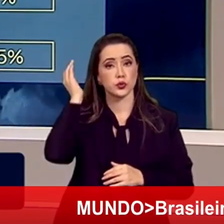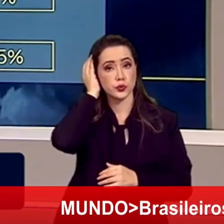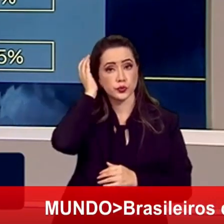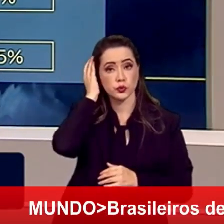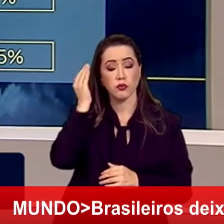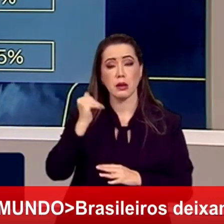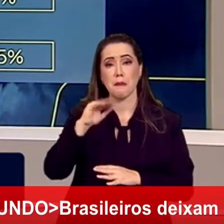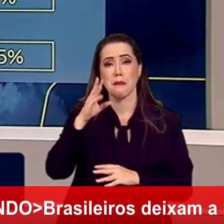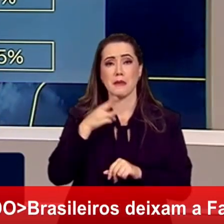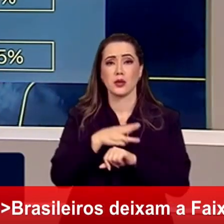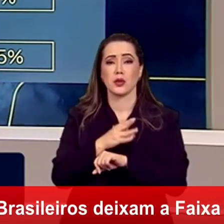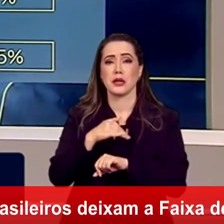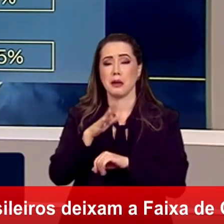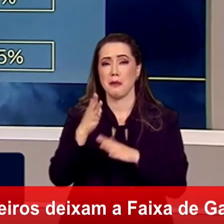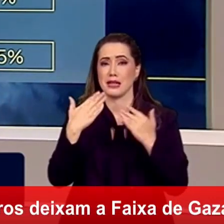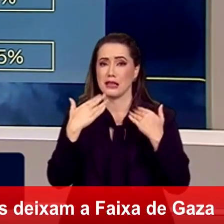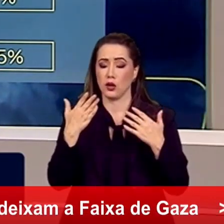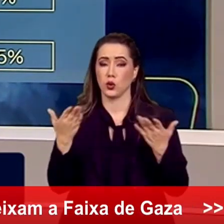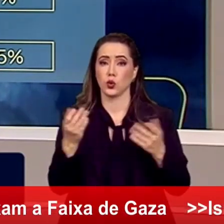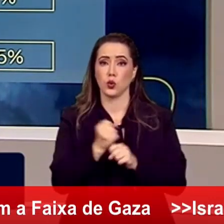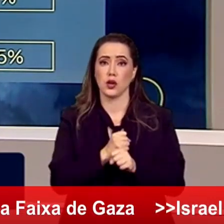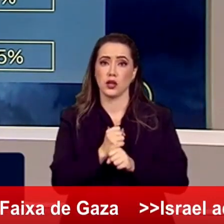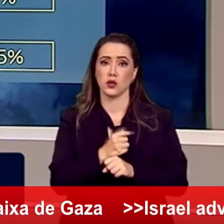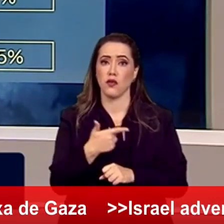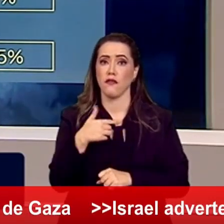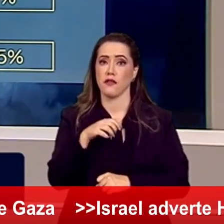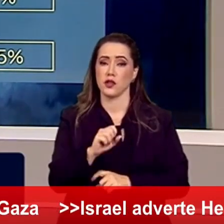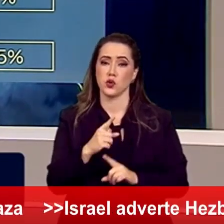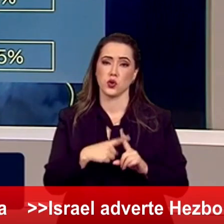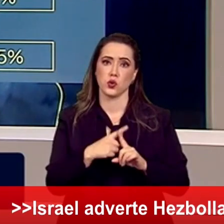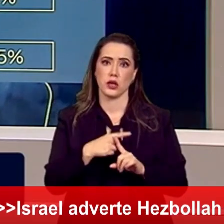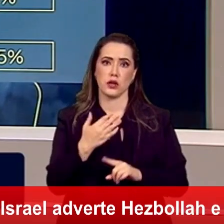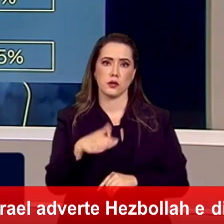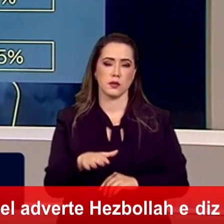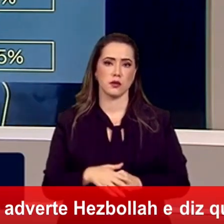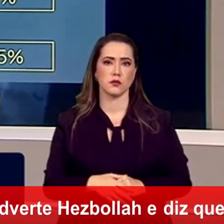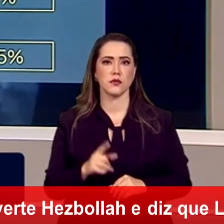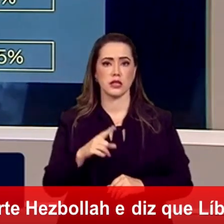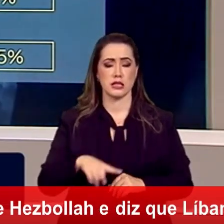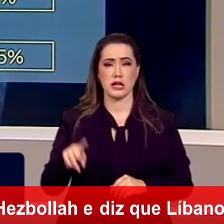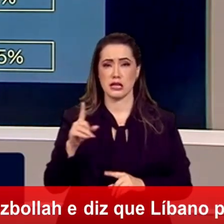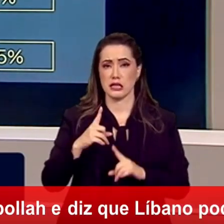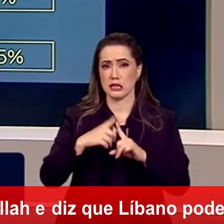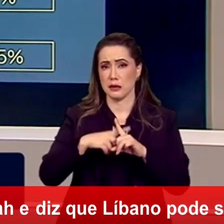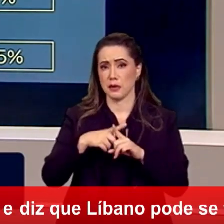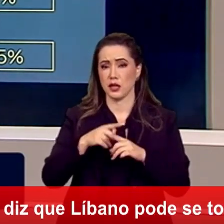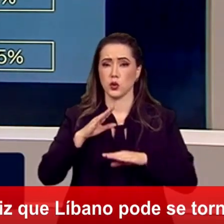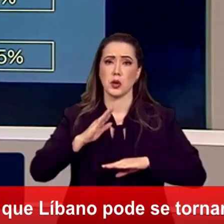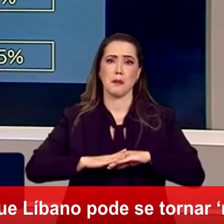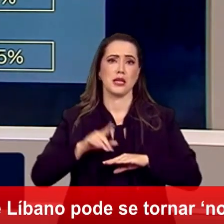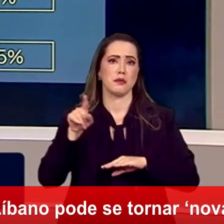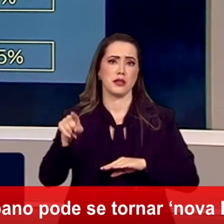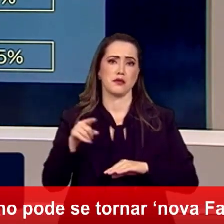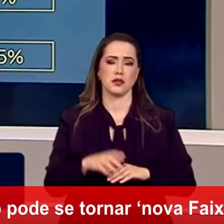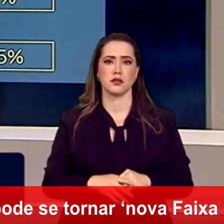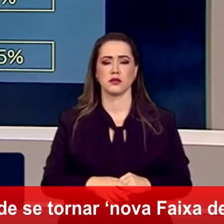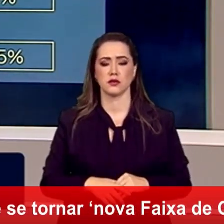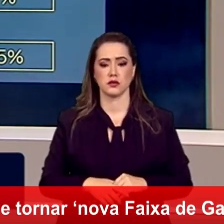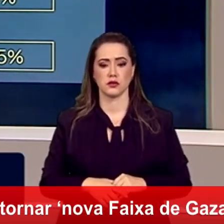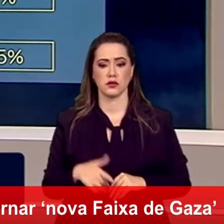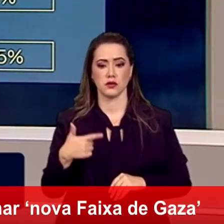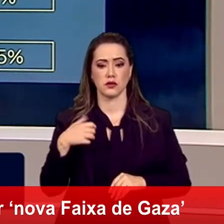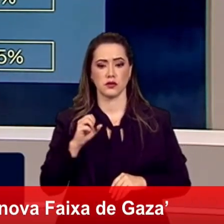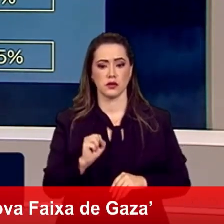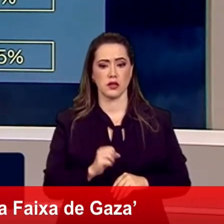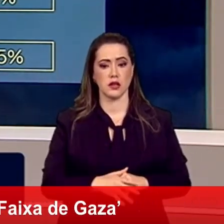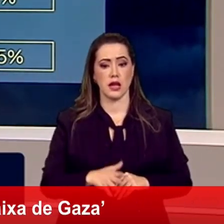madrugada mais quente do ano até agora, tá? Com 28 graus e meio. E essa foi a temperatura mínima, tá? A mínima em